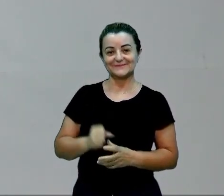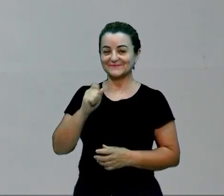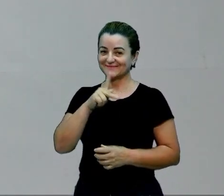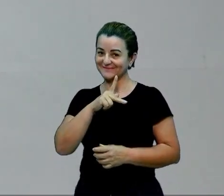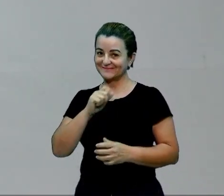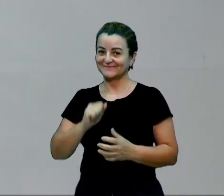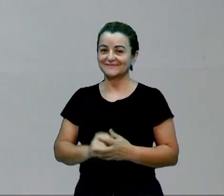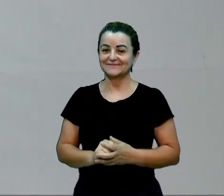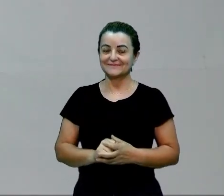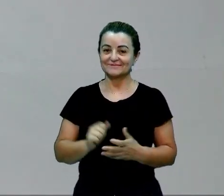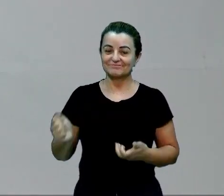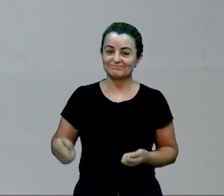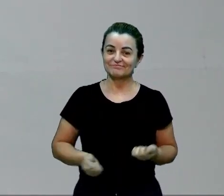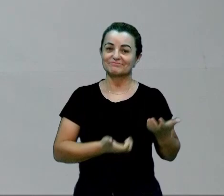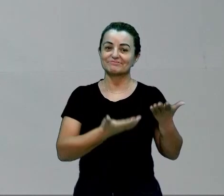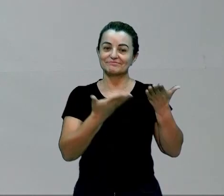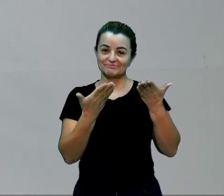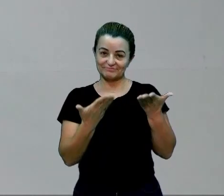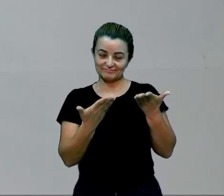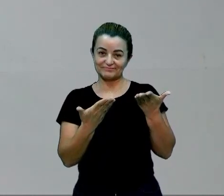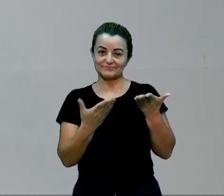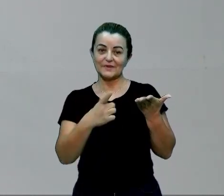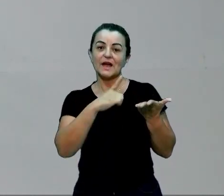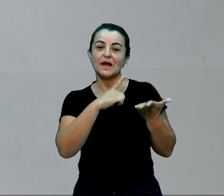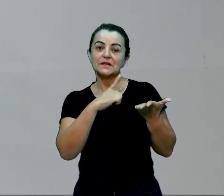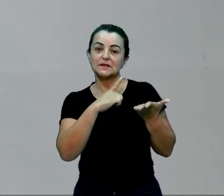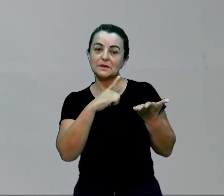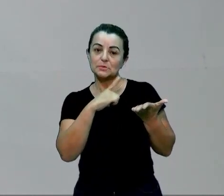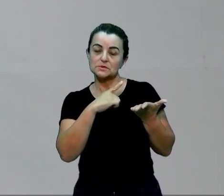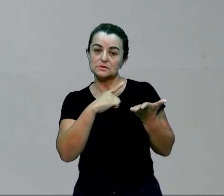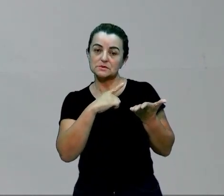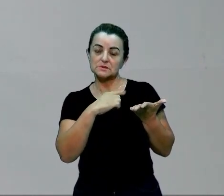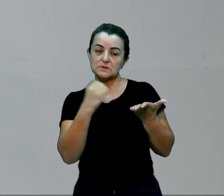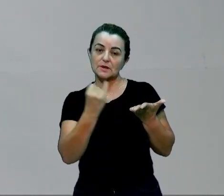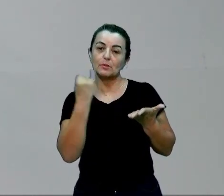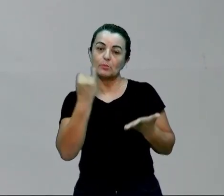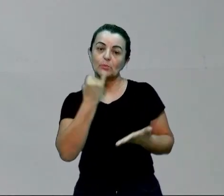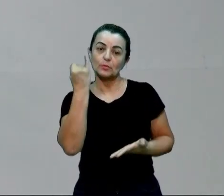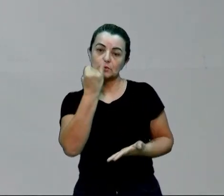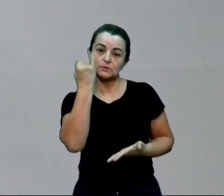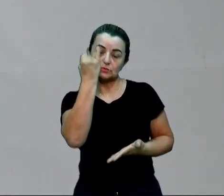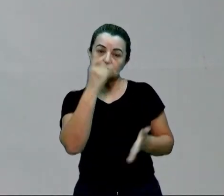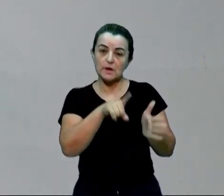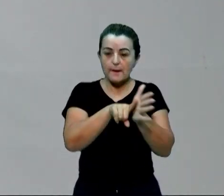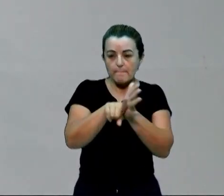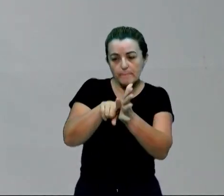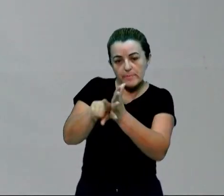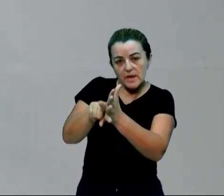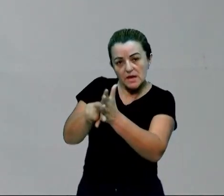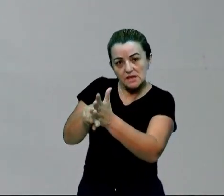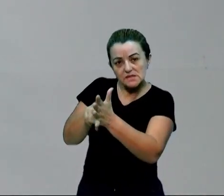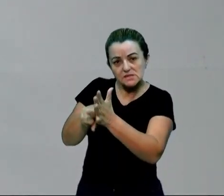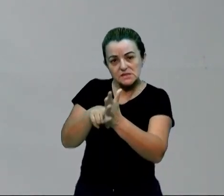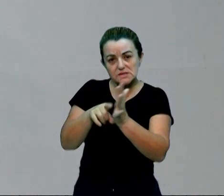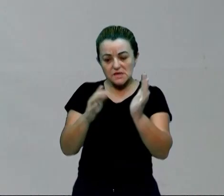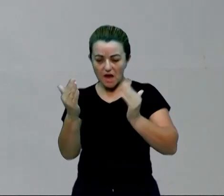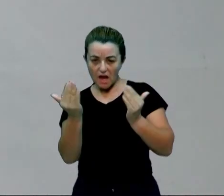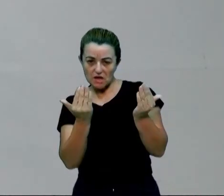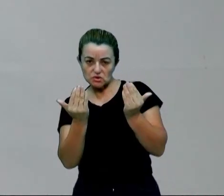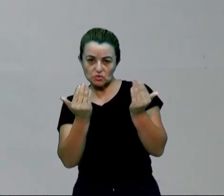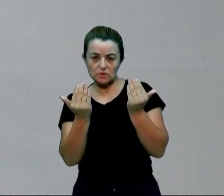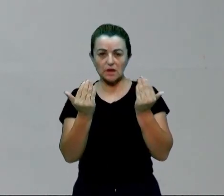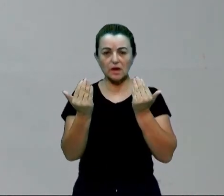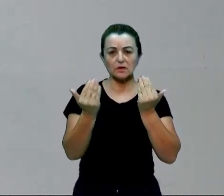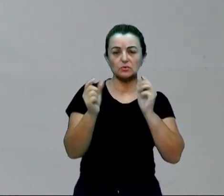Ok, partindo desse pressuposto, nós temos importantes estudos relacionados a esse tema, né? Um